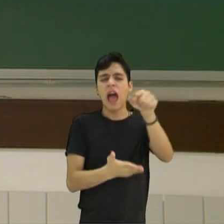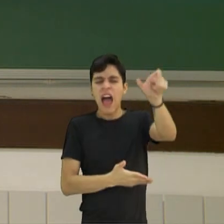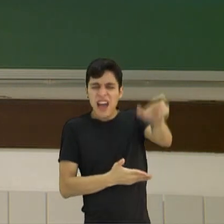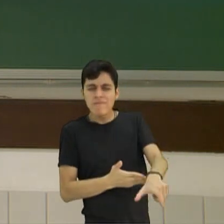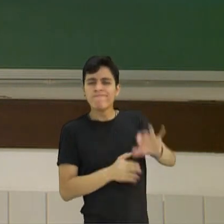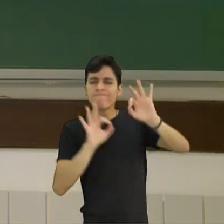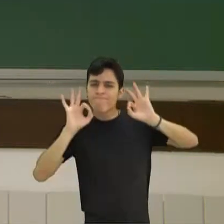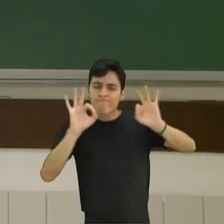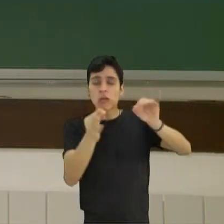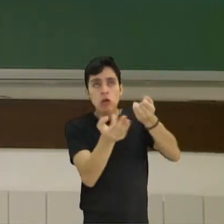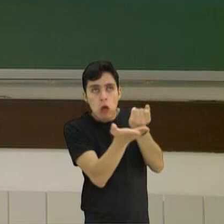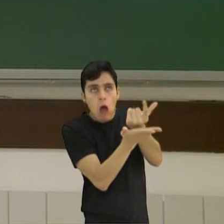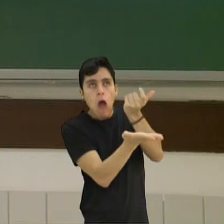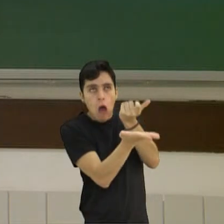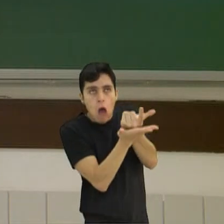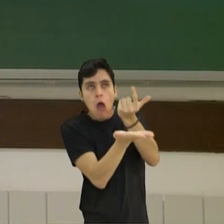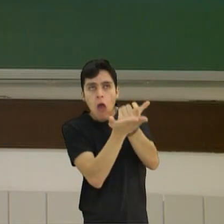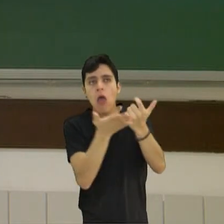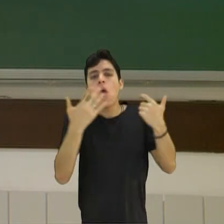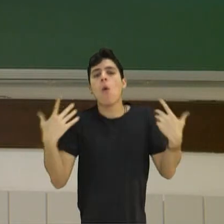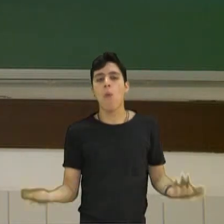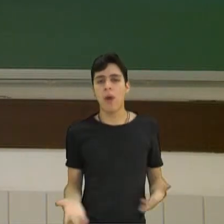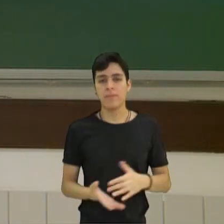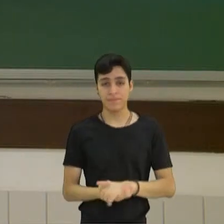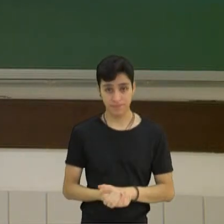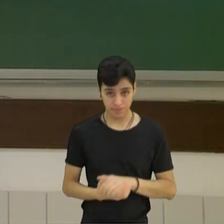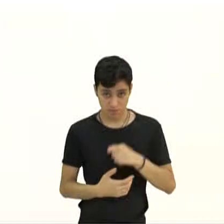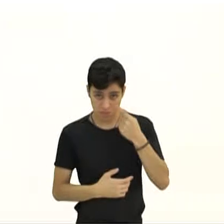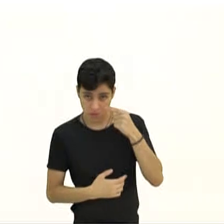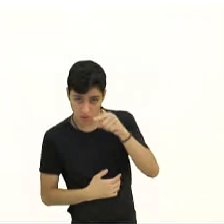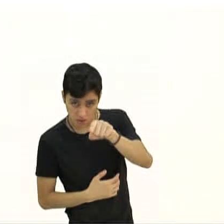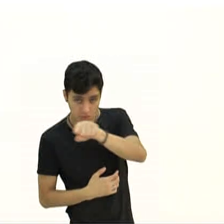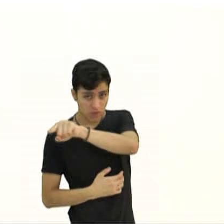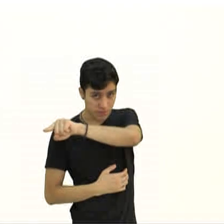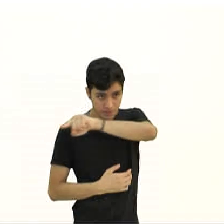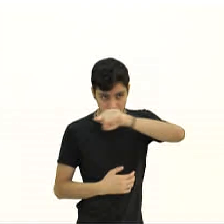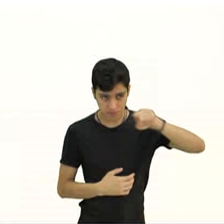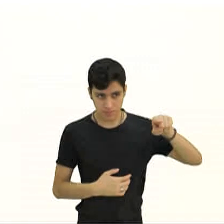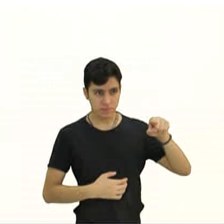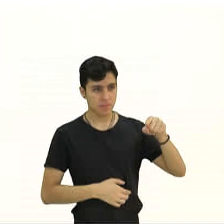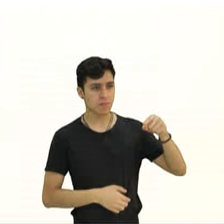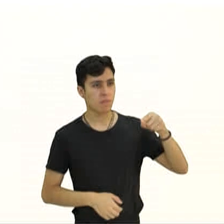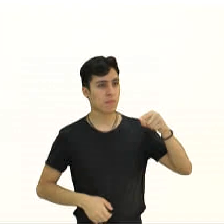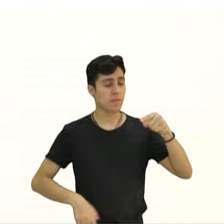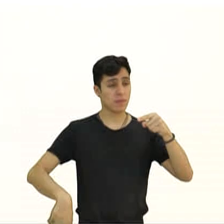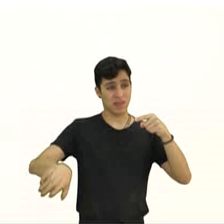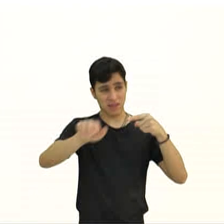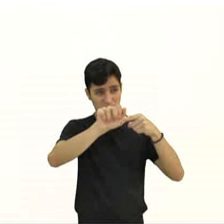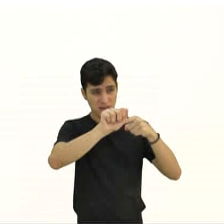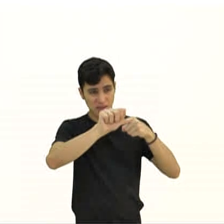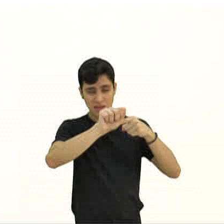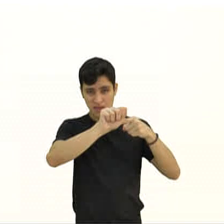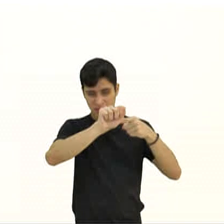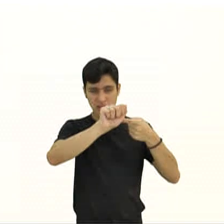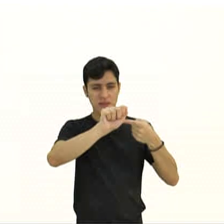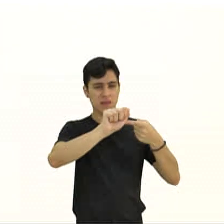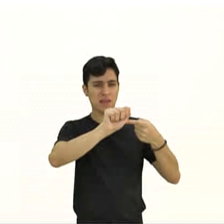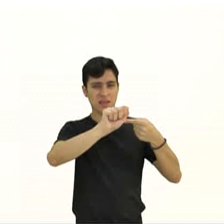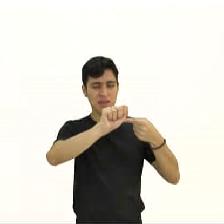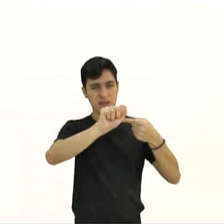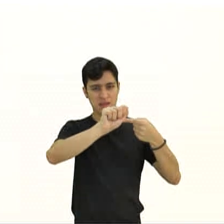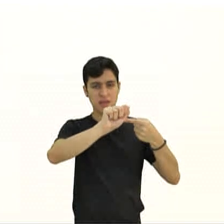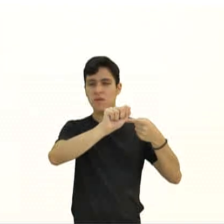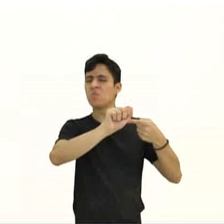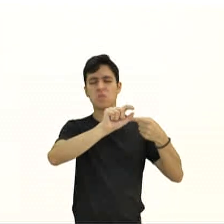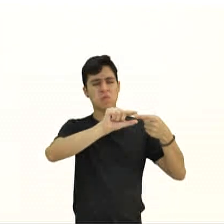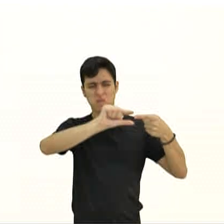consumista? Se você marcou, anotou, escreveu aí no seu caderno. A letra A, consumir, possuir